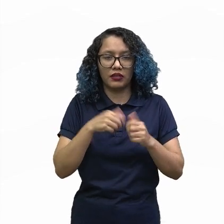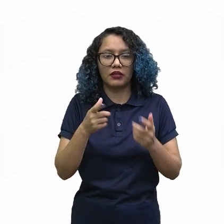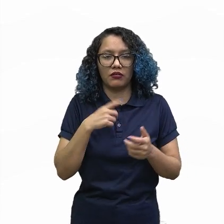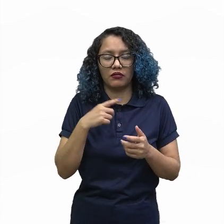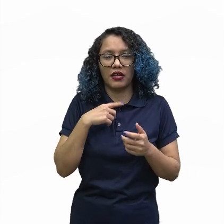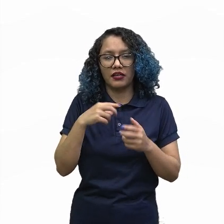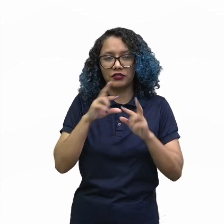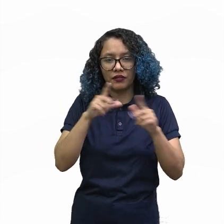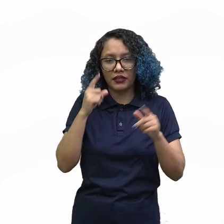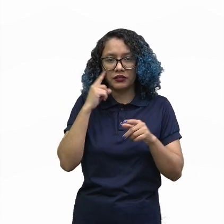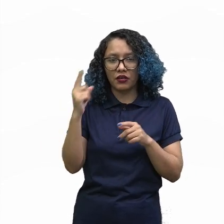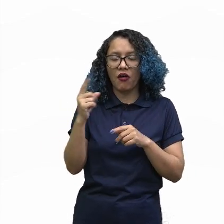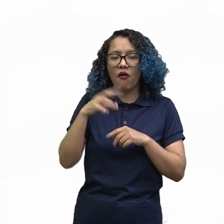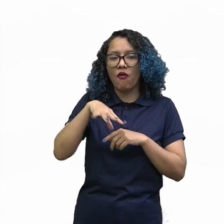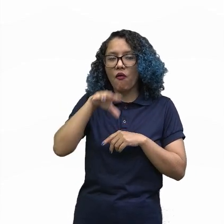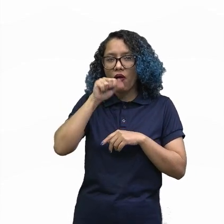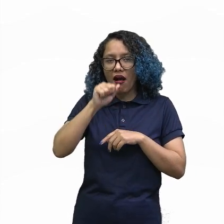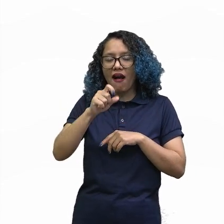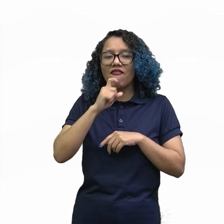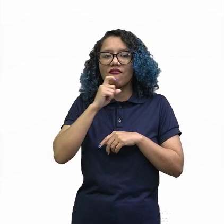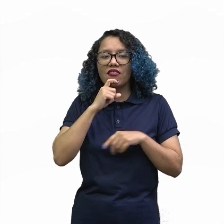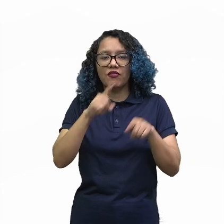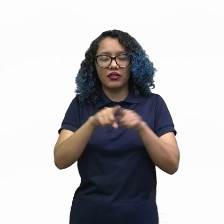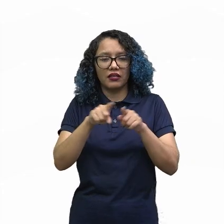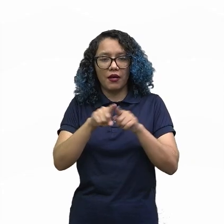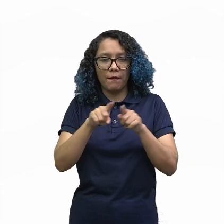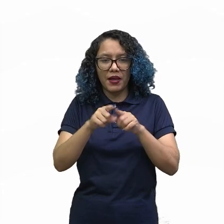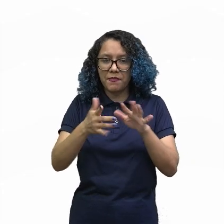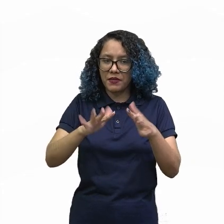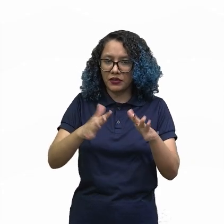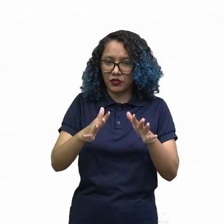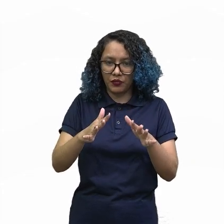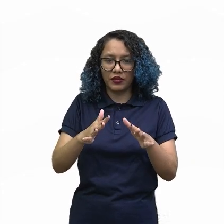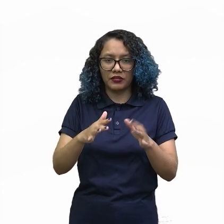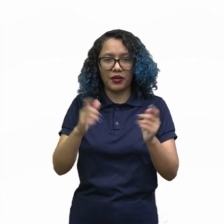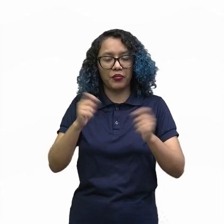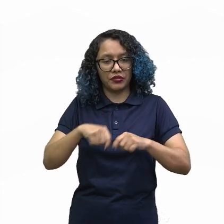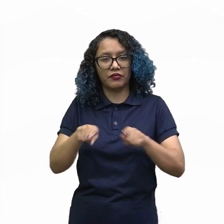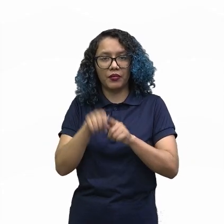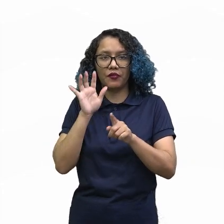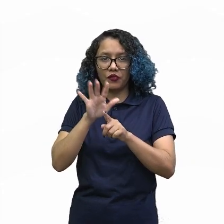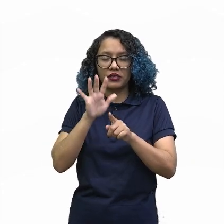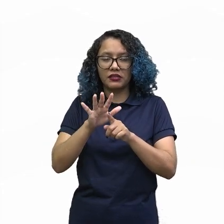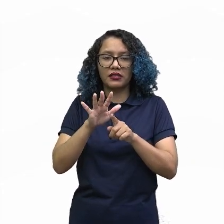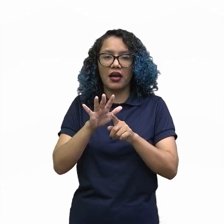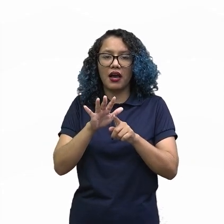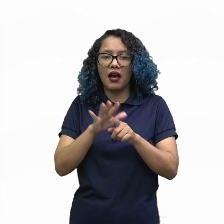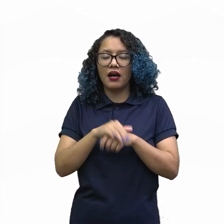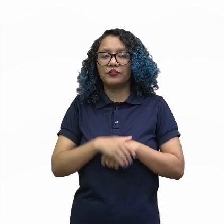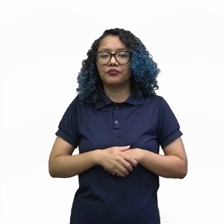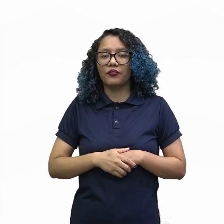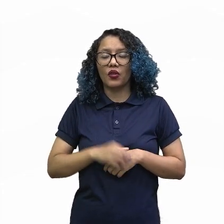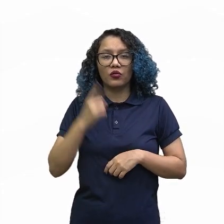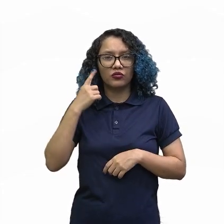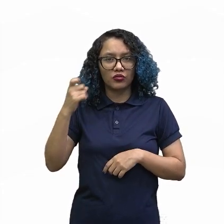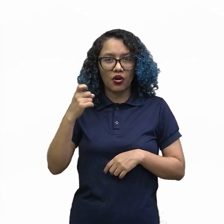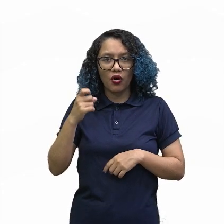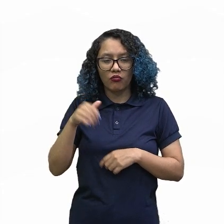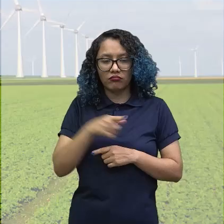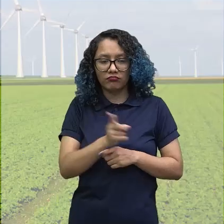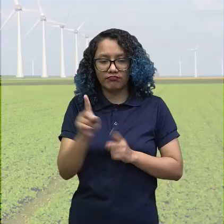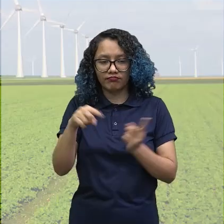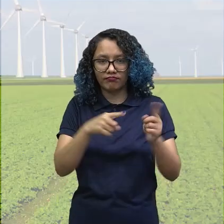ar frio e ar morno, fazendo com que o som mude de direção, tá certo? Agora vamos falar